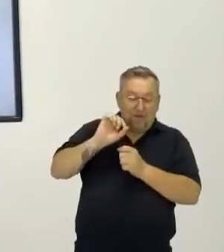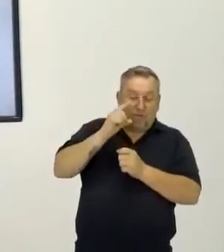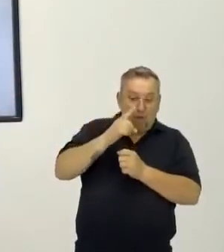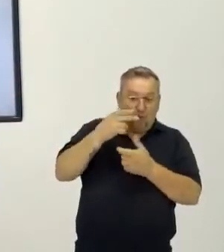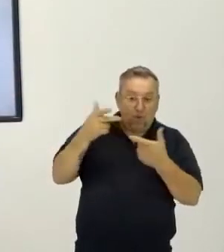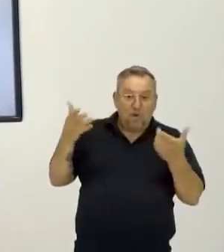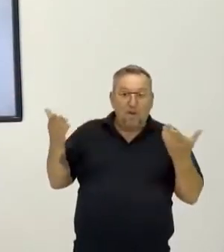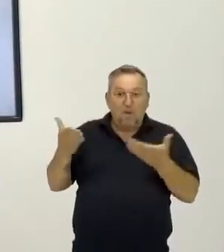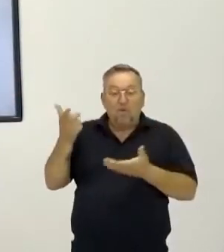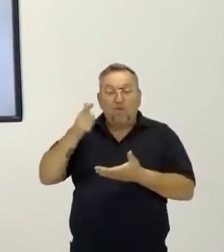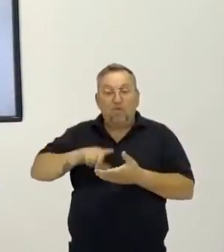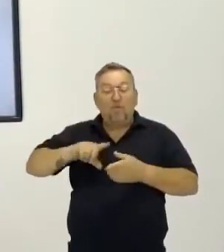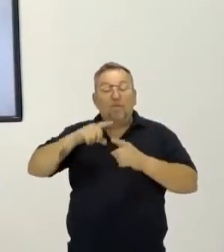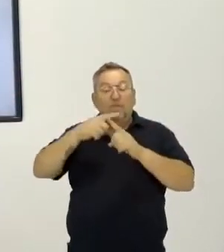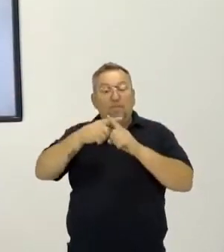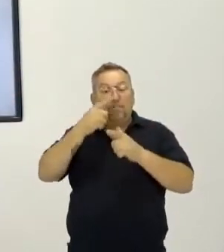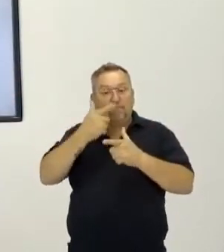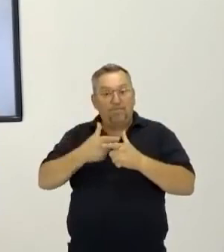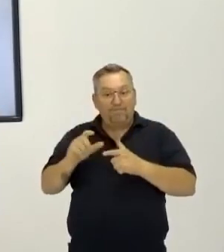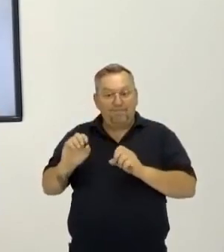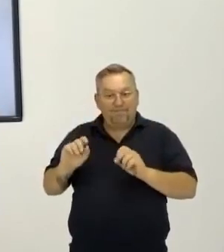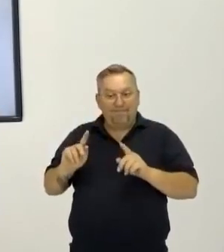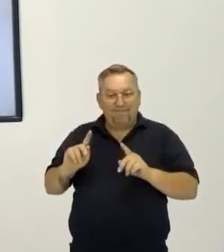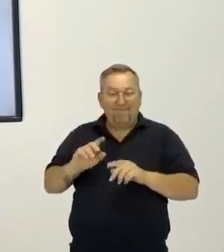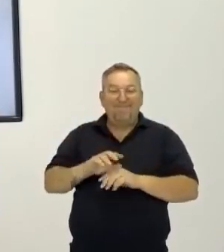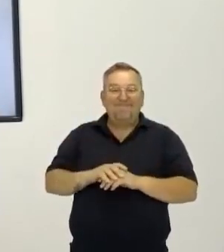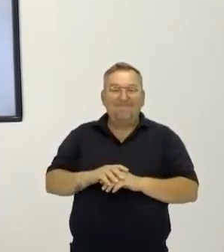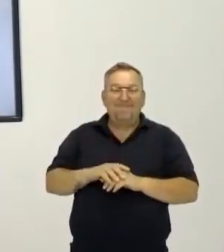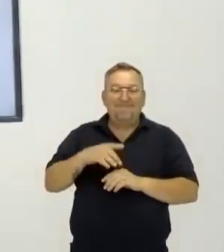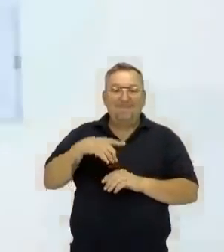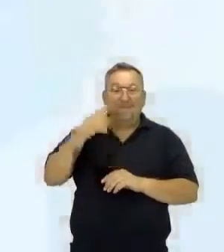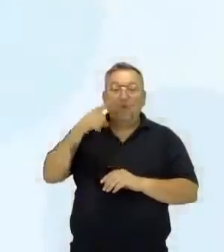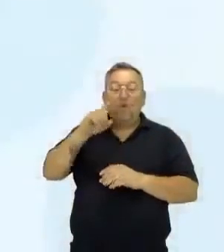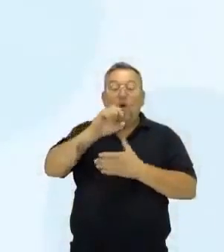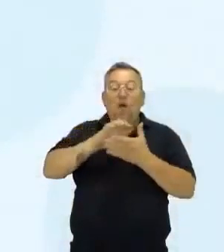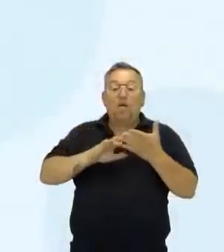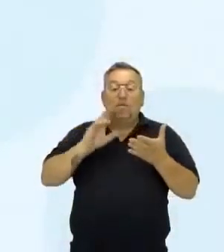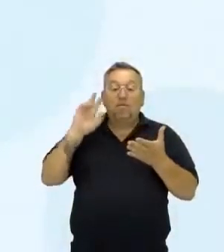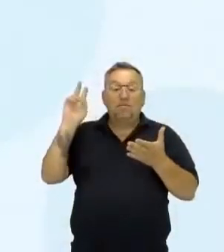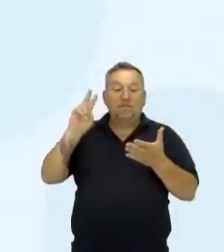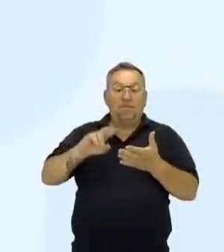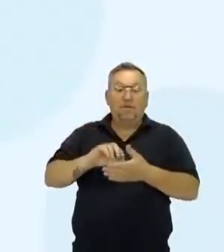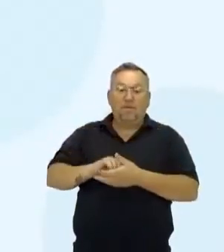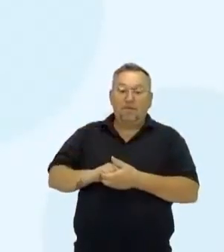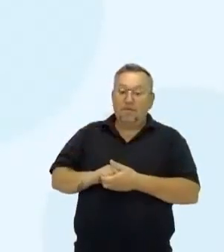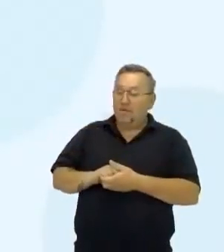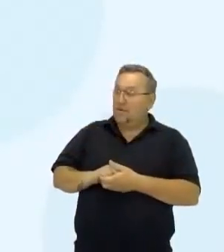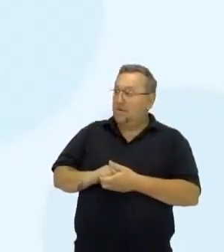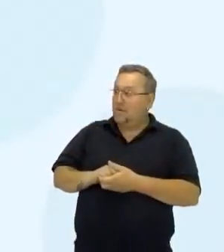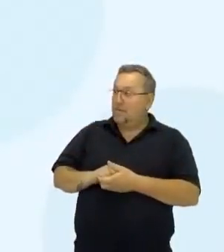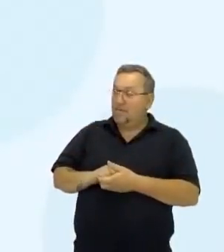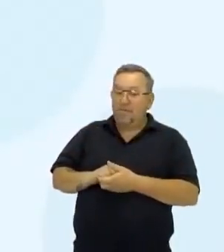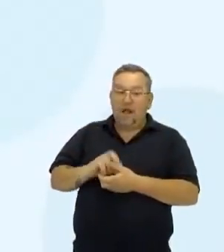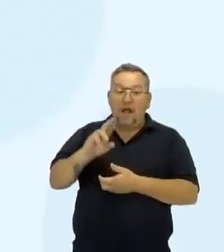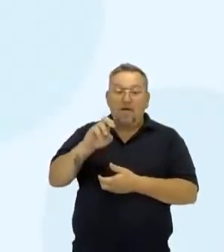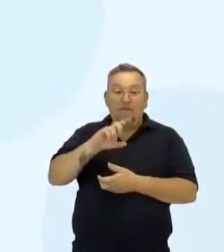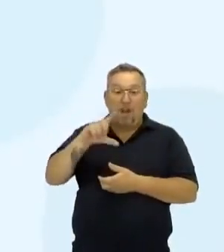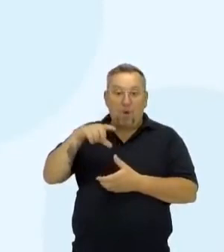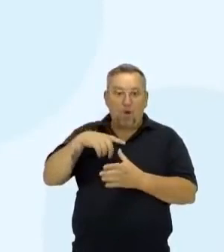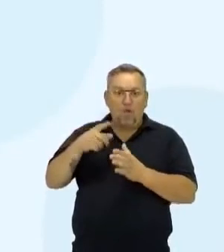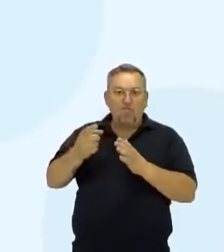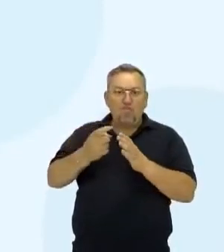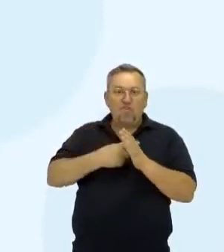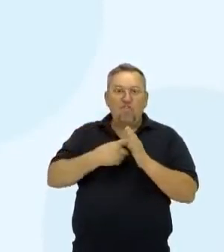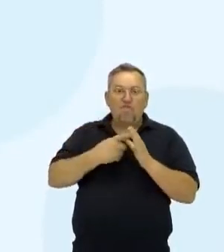estamos fazendo a multiplicação e a divisão, beleza? Então, só a última atividade na telinha de vocês é o seguinte, ó. Rafael tem uma